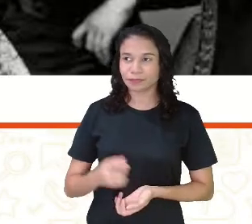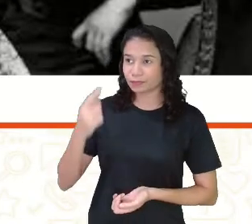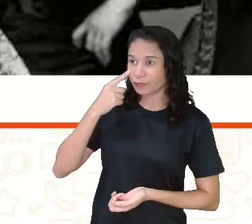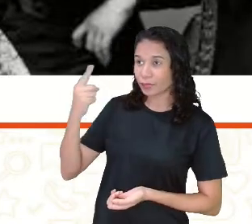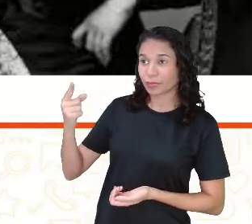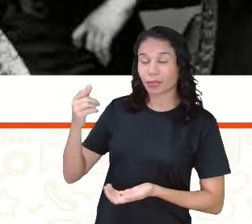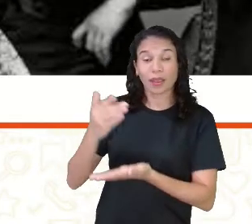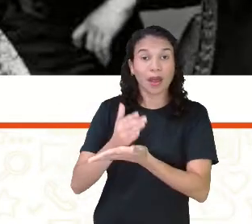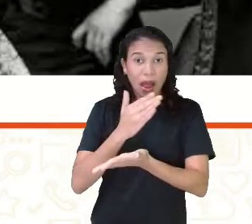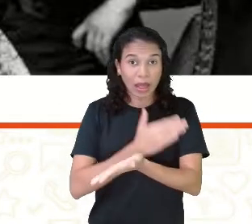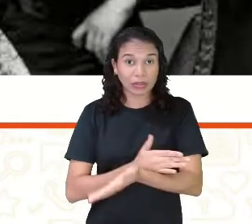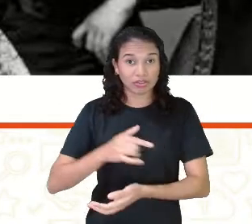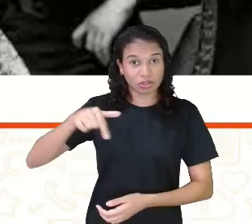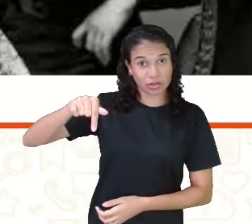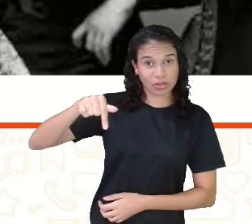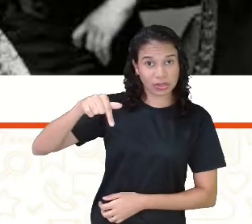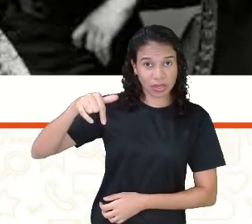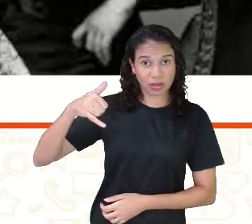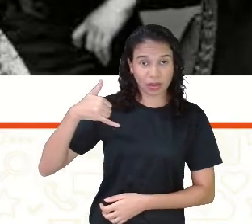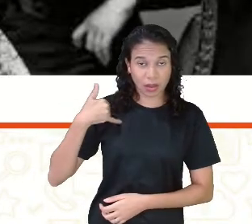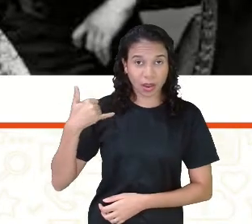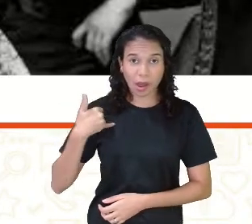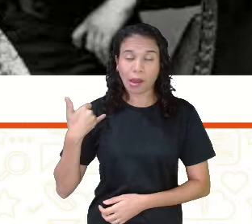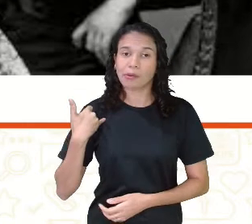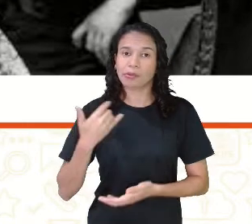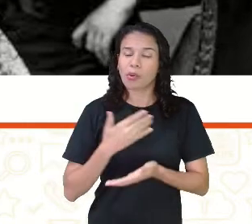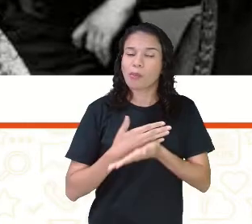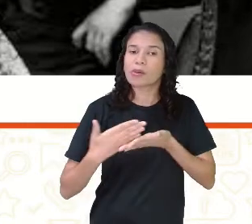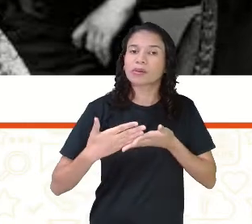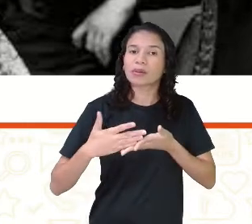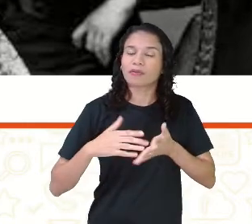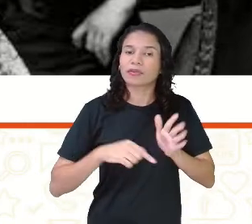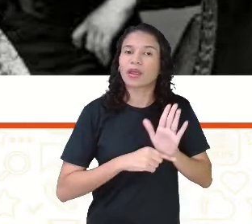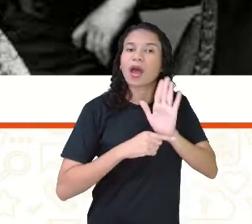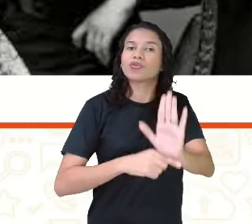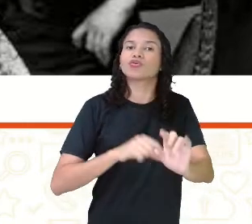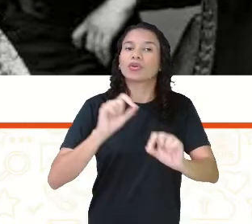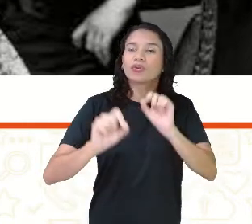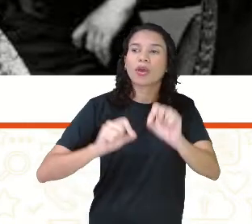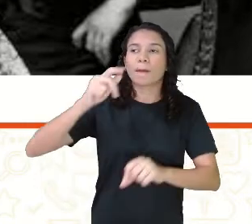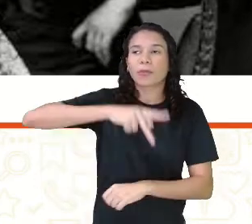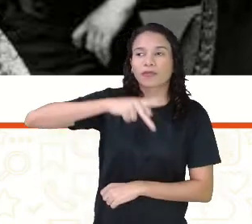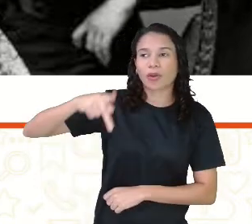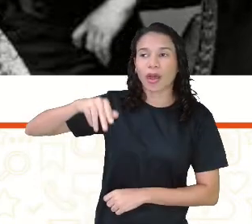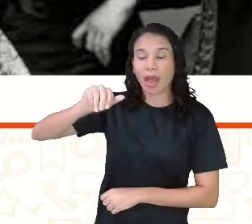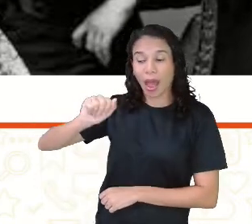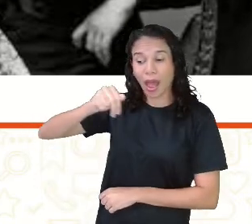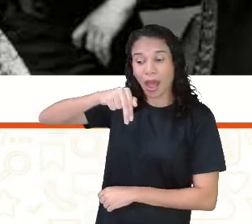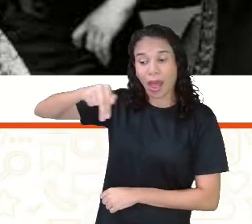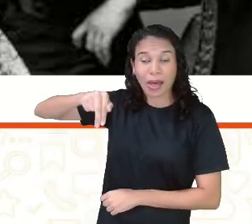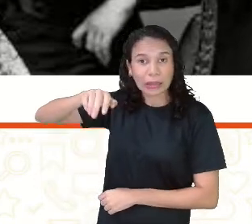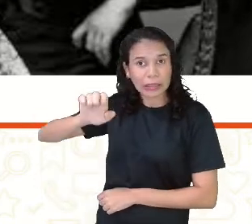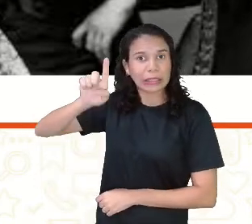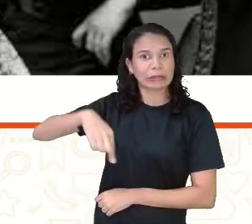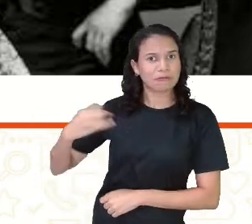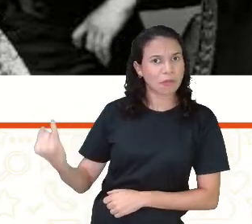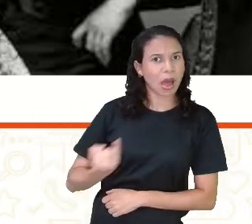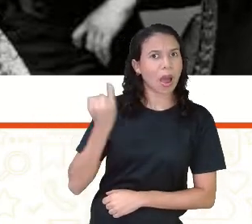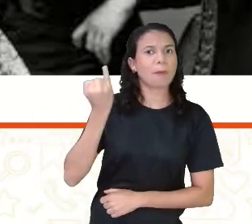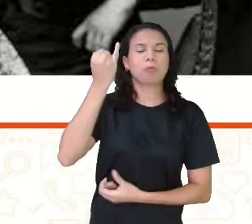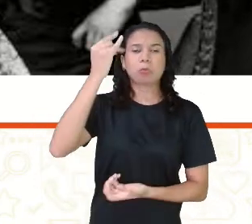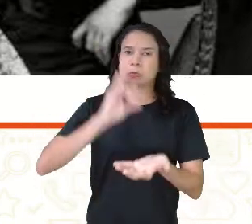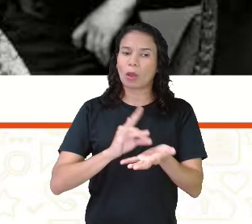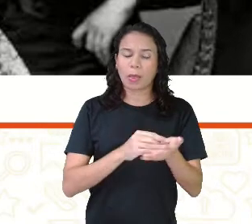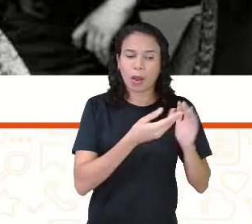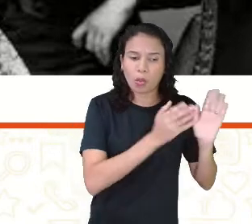Antes de completar 7 anos de idade, ela passou a contar com a ajuda da professora Anne Sullivan, que teve uma importância fundamental